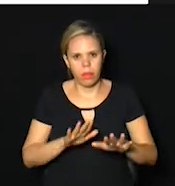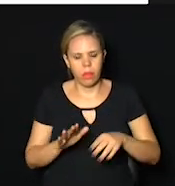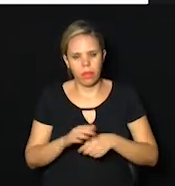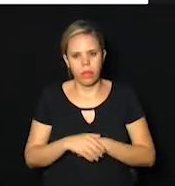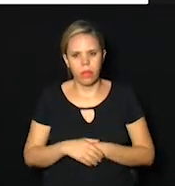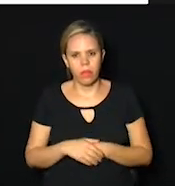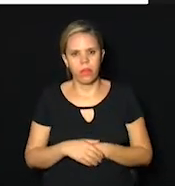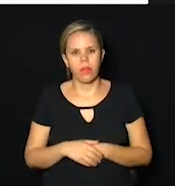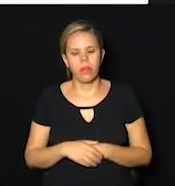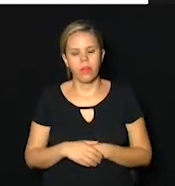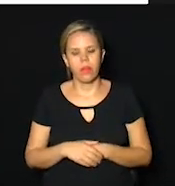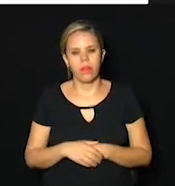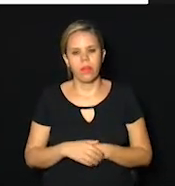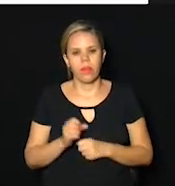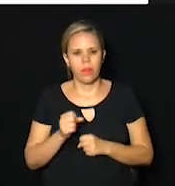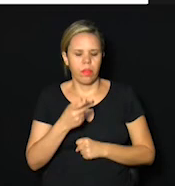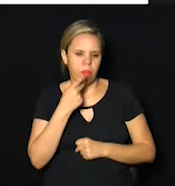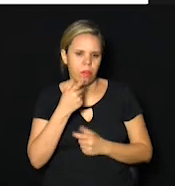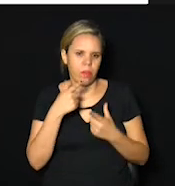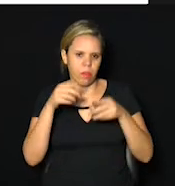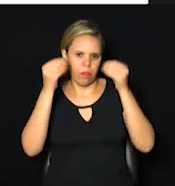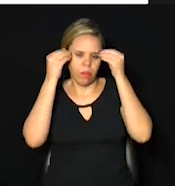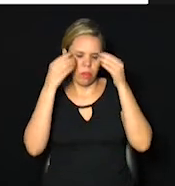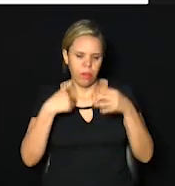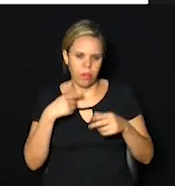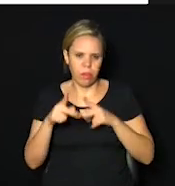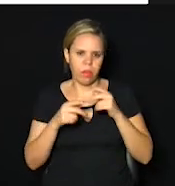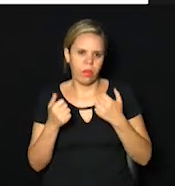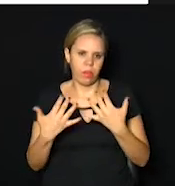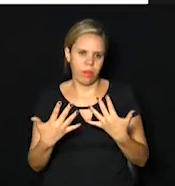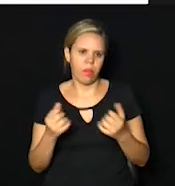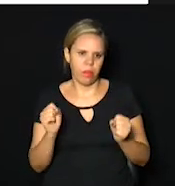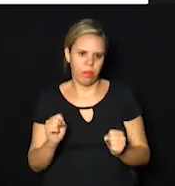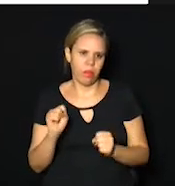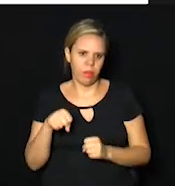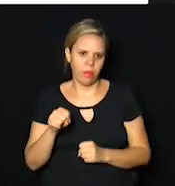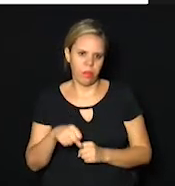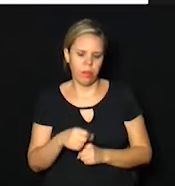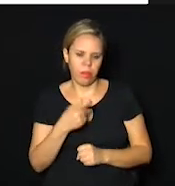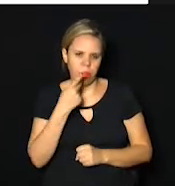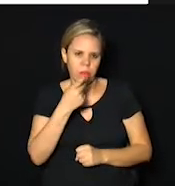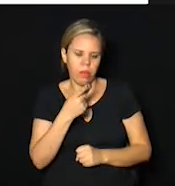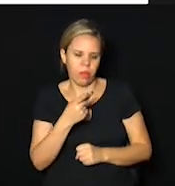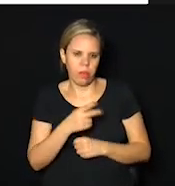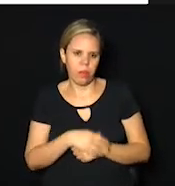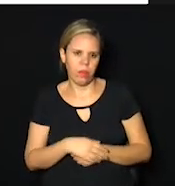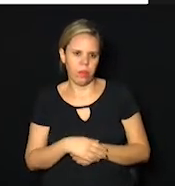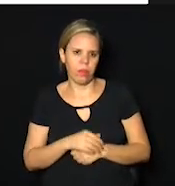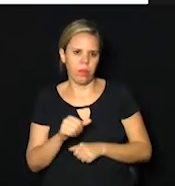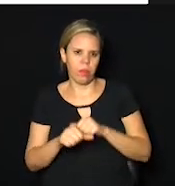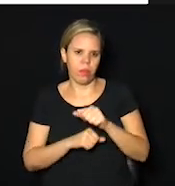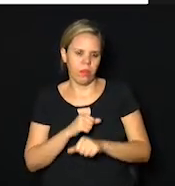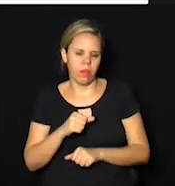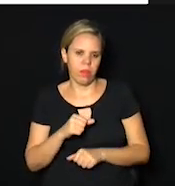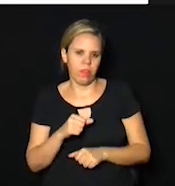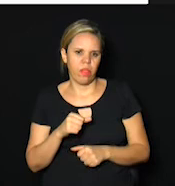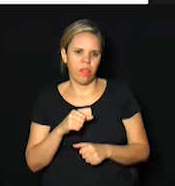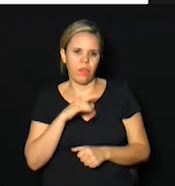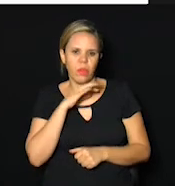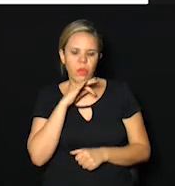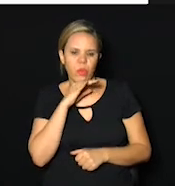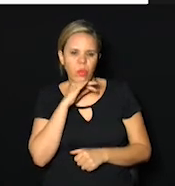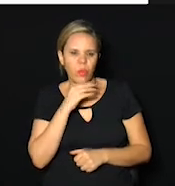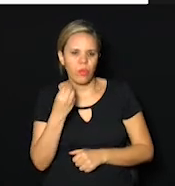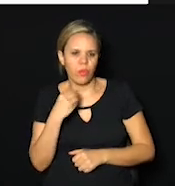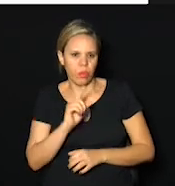Eu posso falar a linguagem do meu público? Posso, mas não posso tornar isso artificial, tá? Se eu